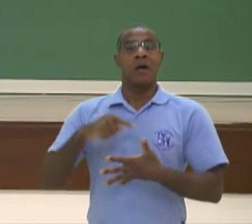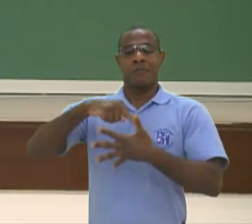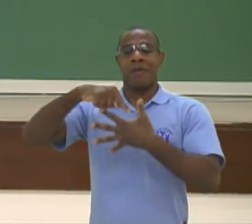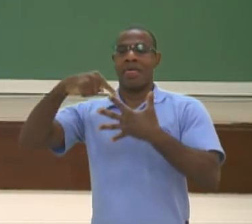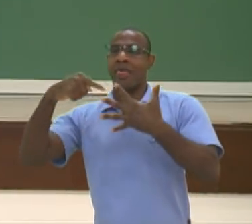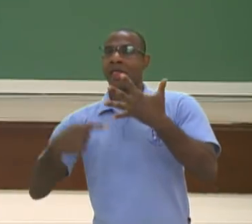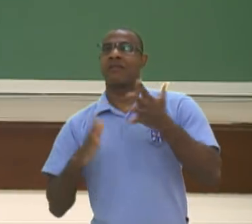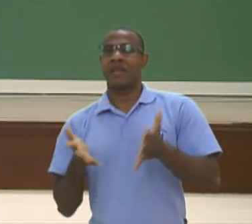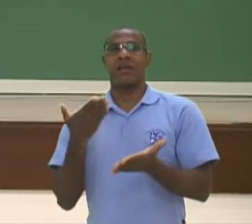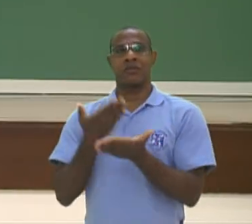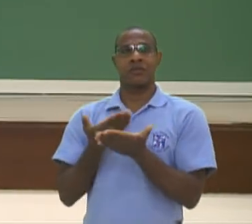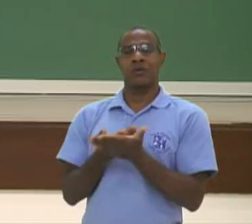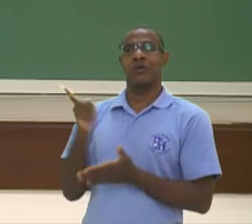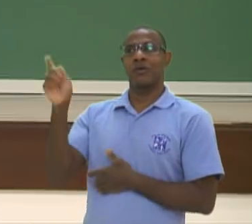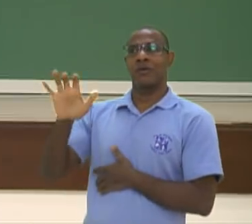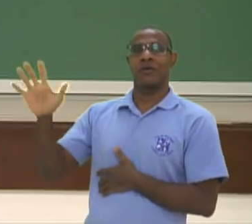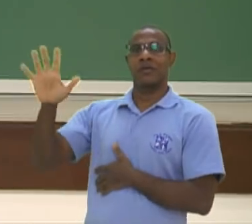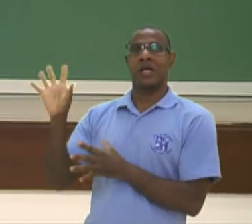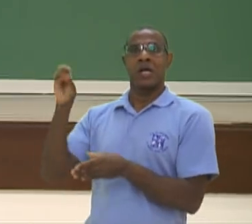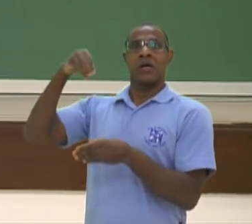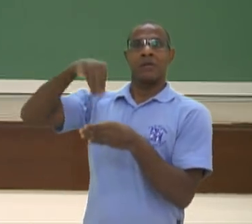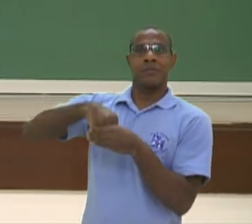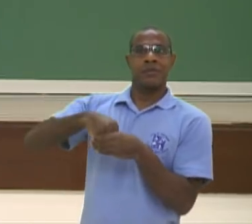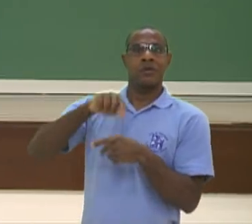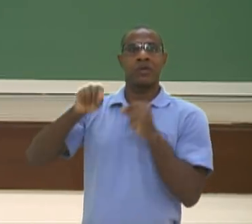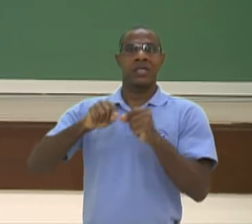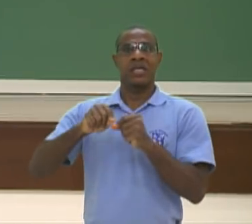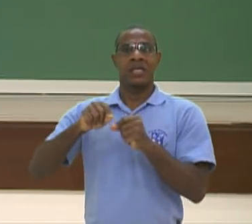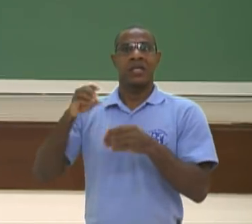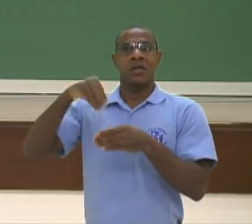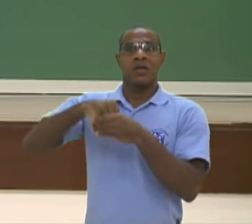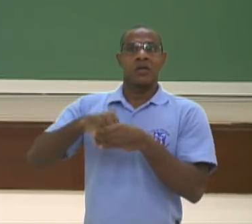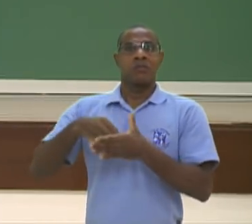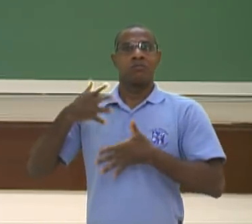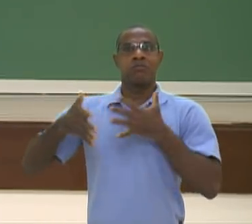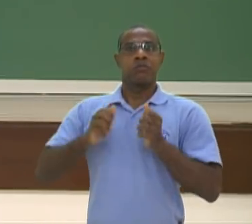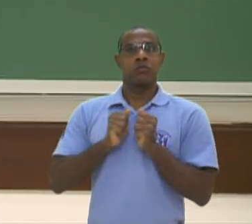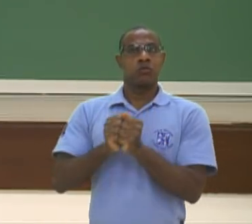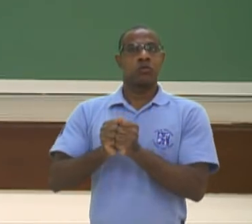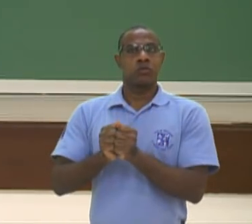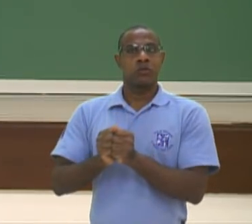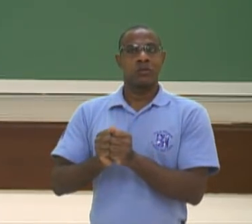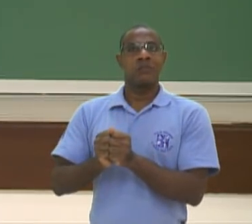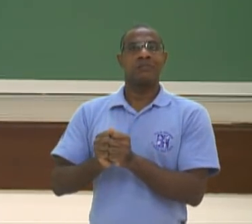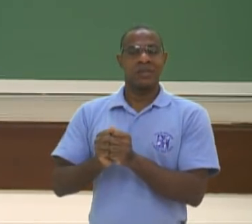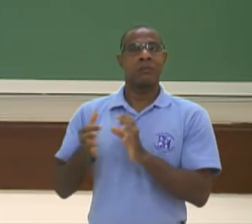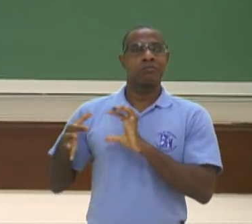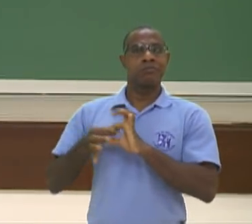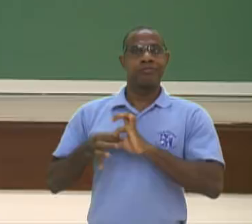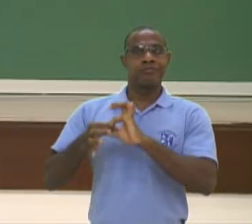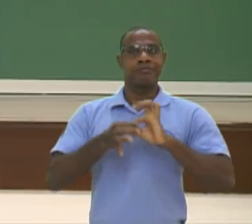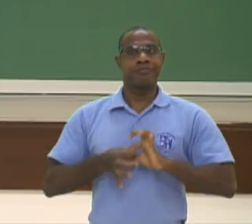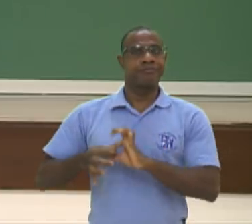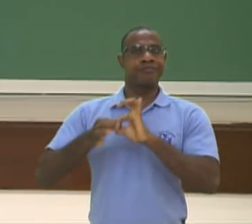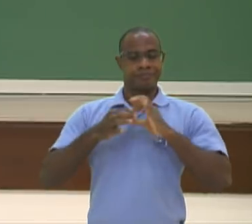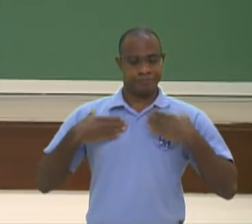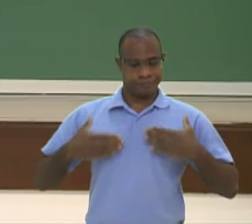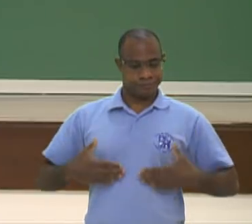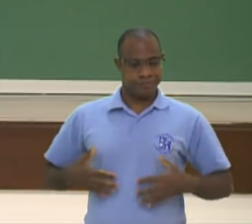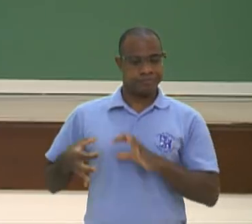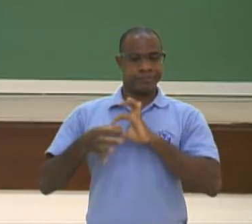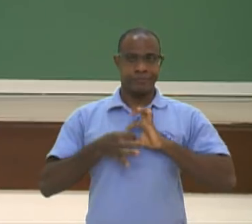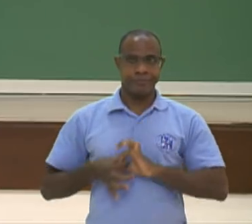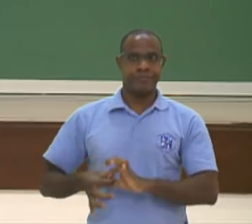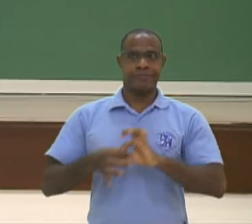já estudou, eles estão integrados, eles trabalham junto. E todos eles vão estar